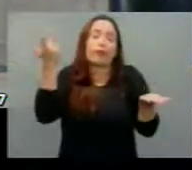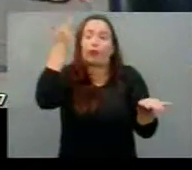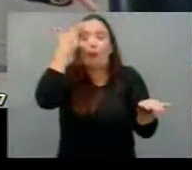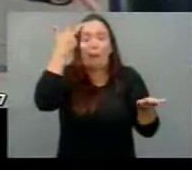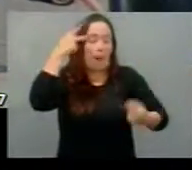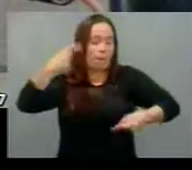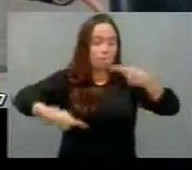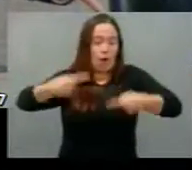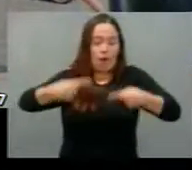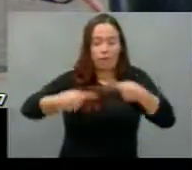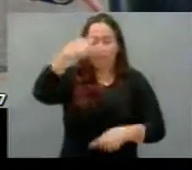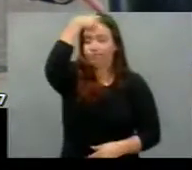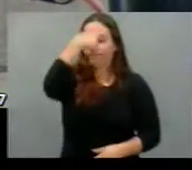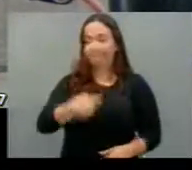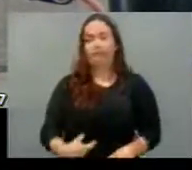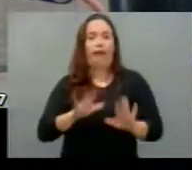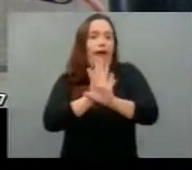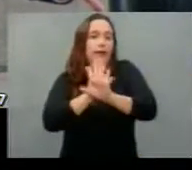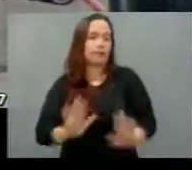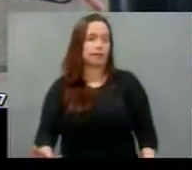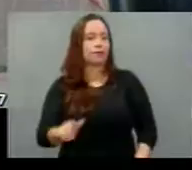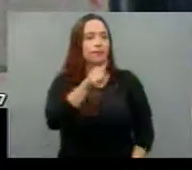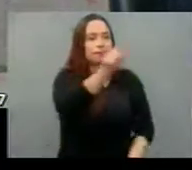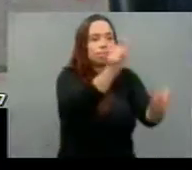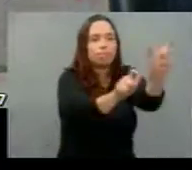pública, estamos aí